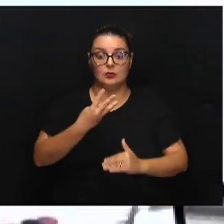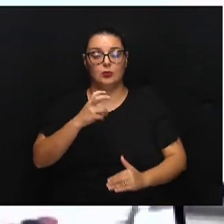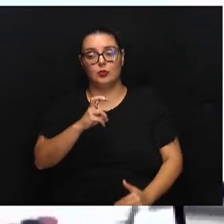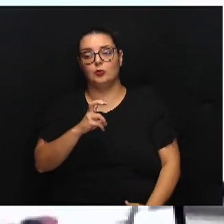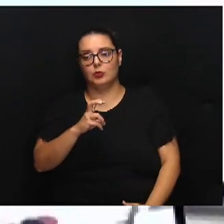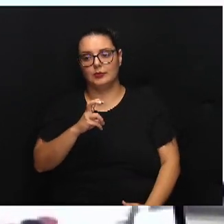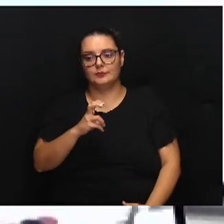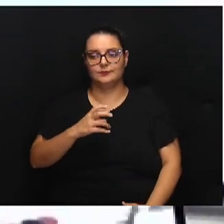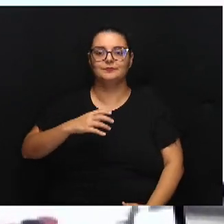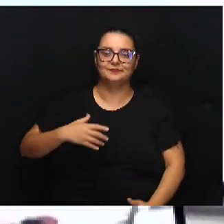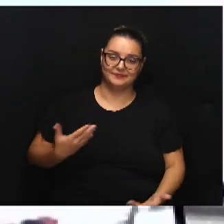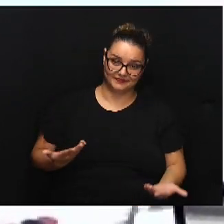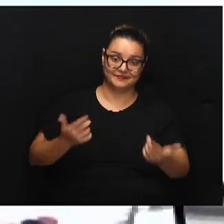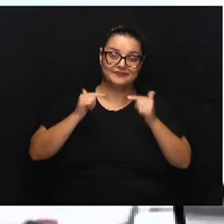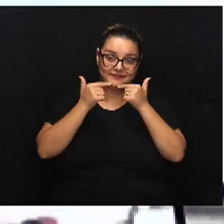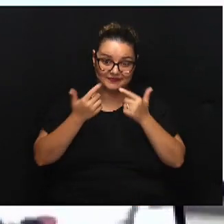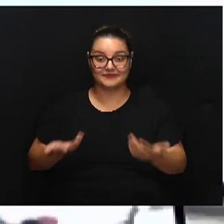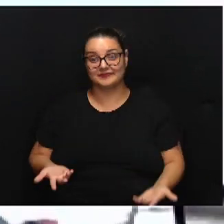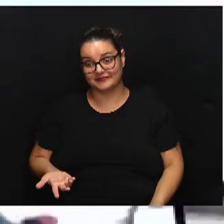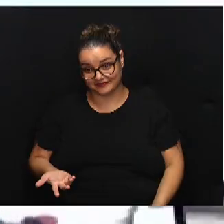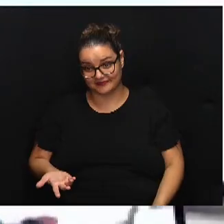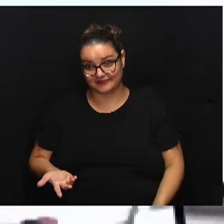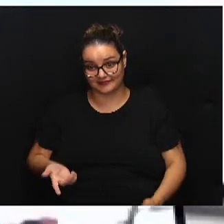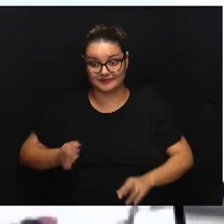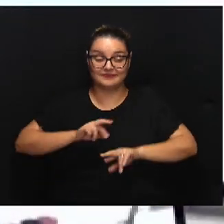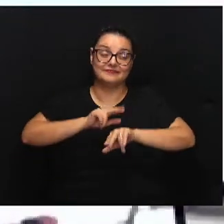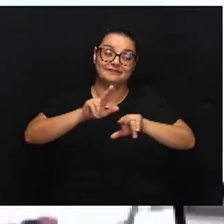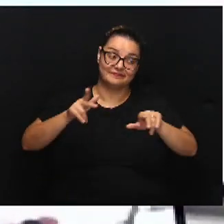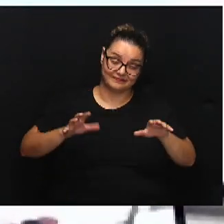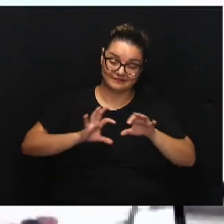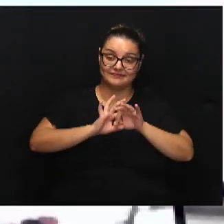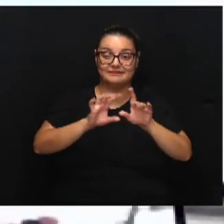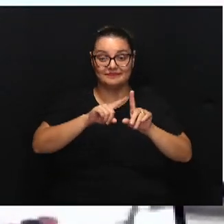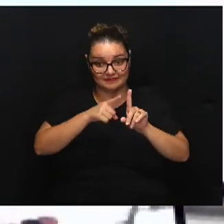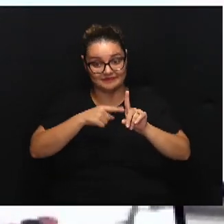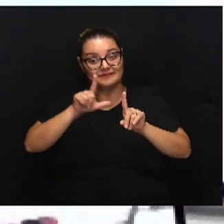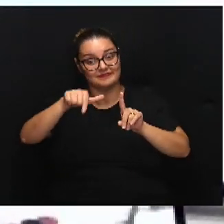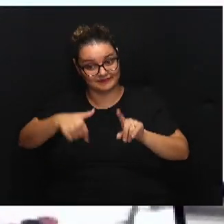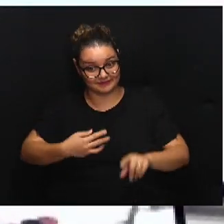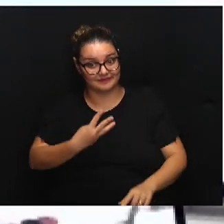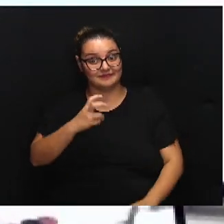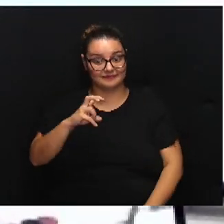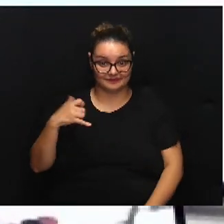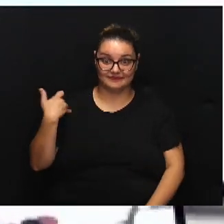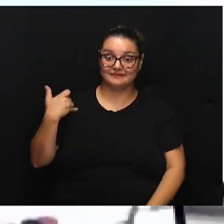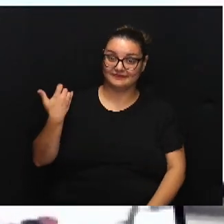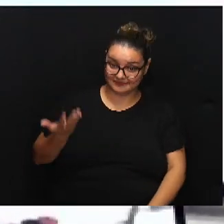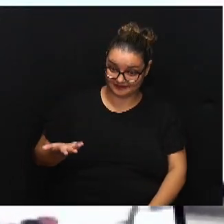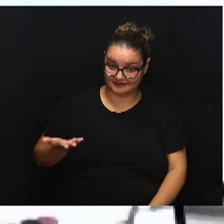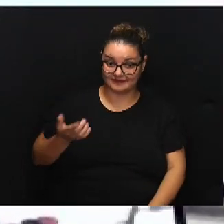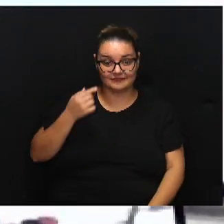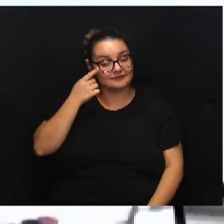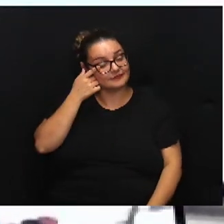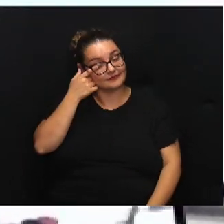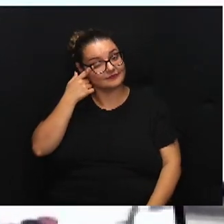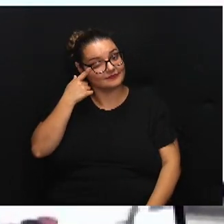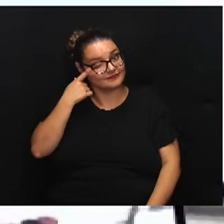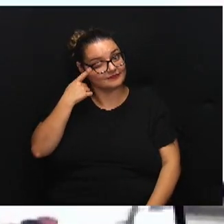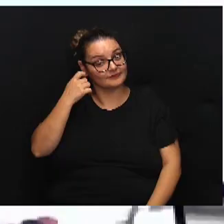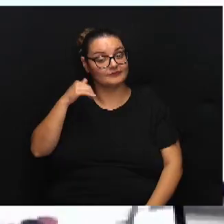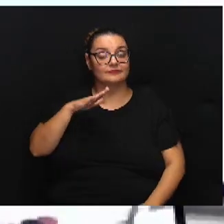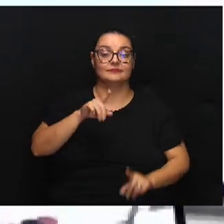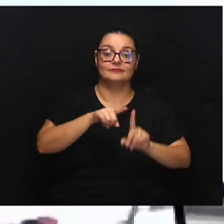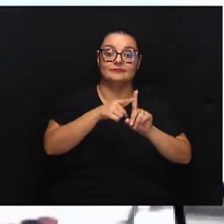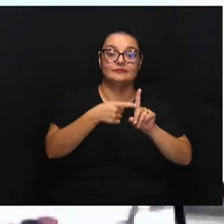por exemplo. E hoje, muita gente está deixando para engravidar depois dos 35 anos. Então, muito mais gestantes